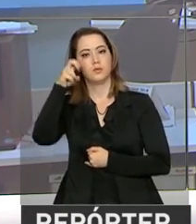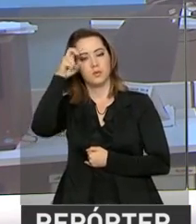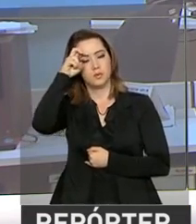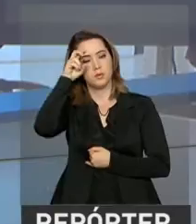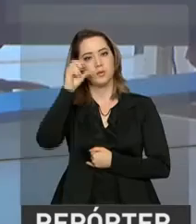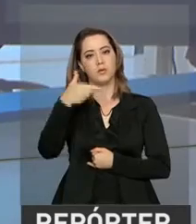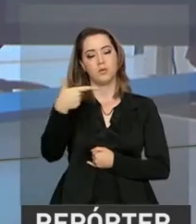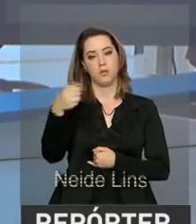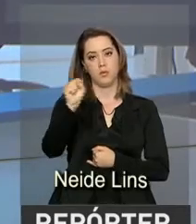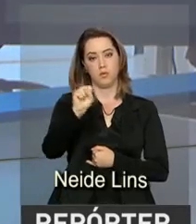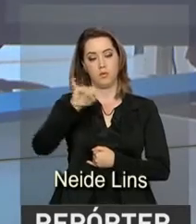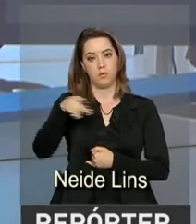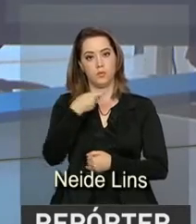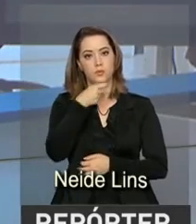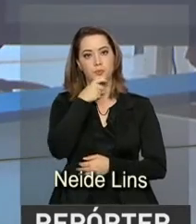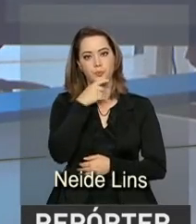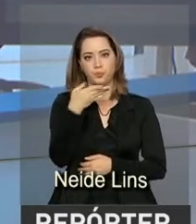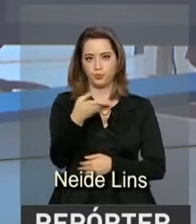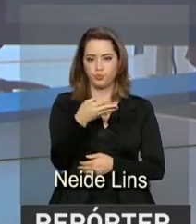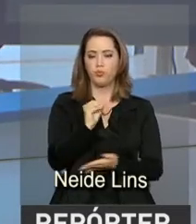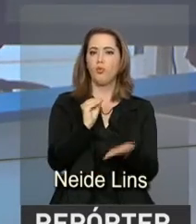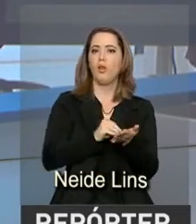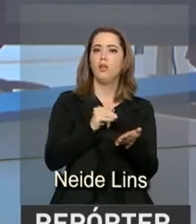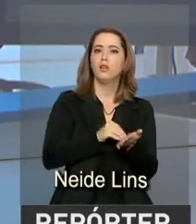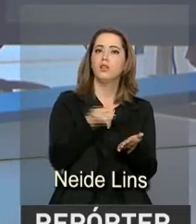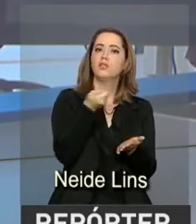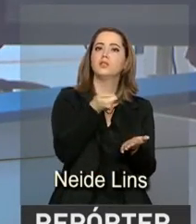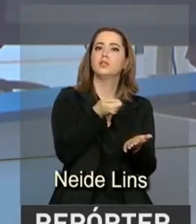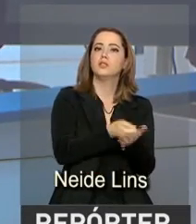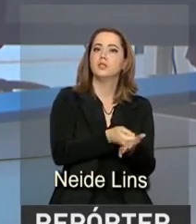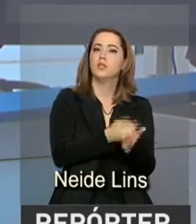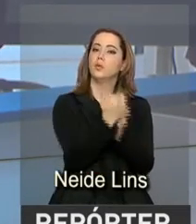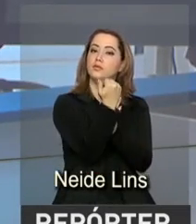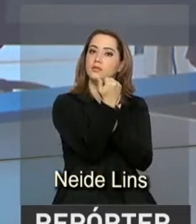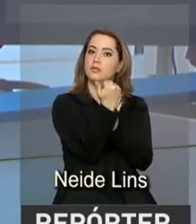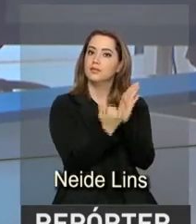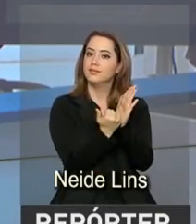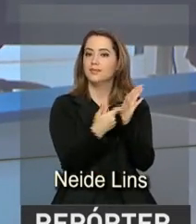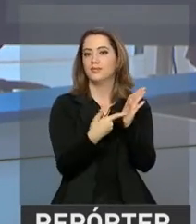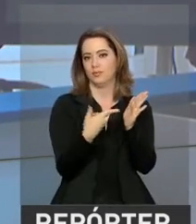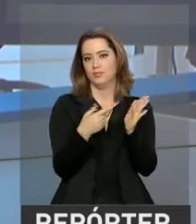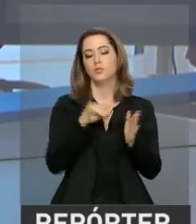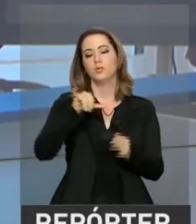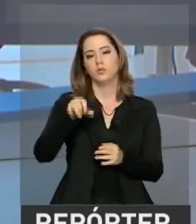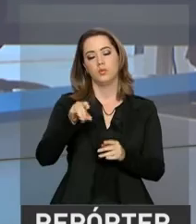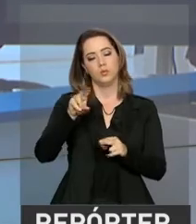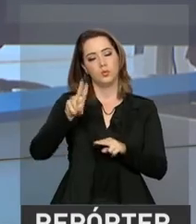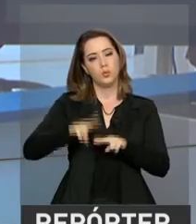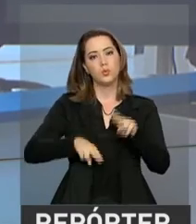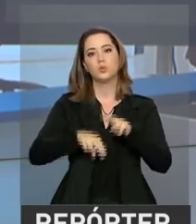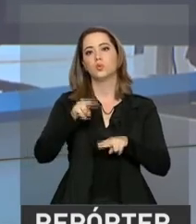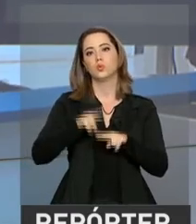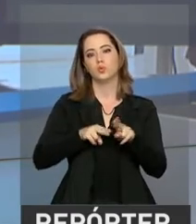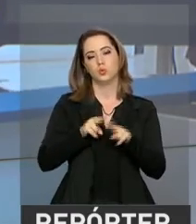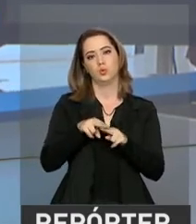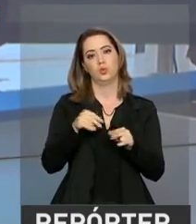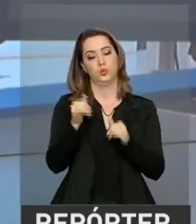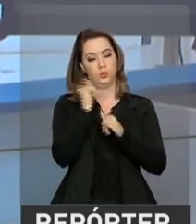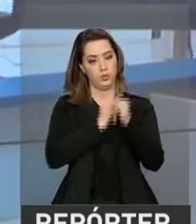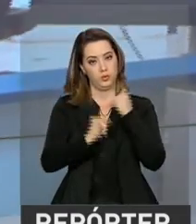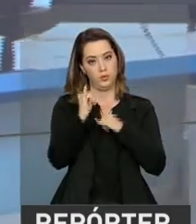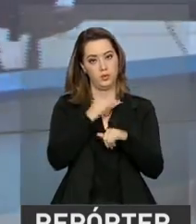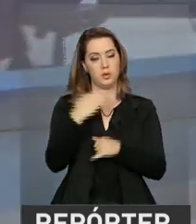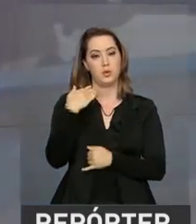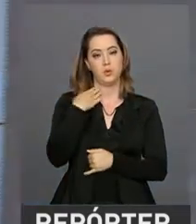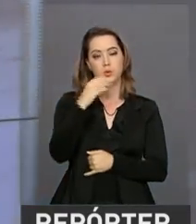julho. A inadimplência dos consumidores e também das empresas reduziu no mês de junho, segundo o Banco Central. Vamos saber os